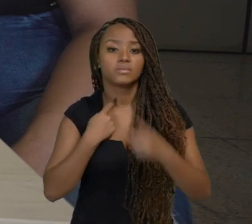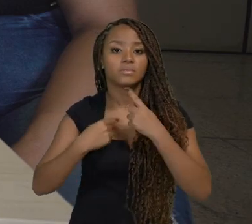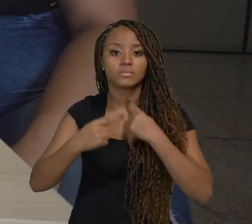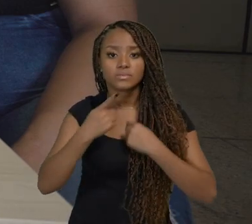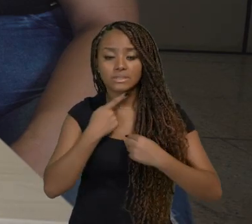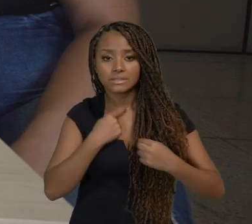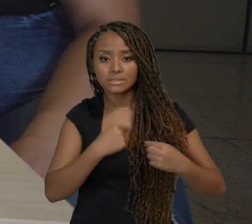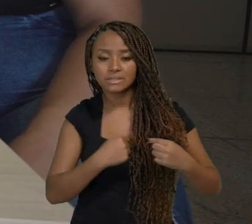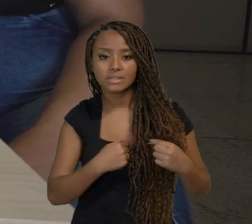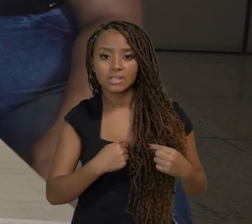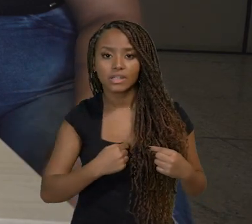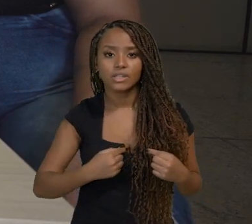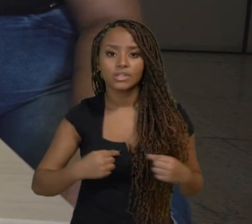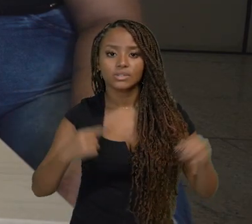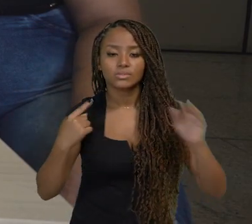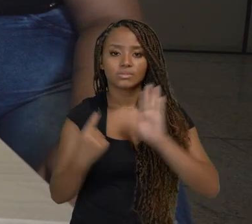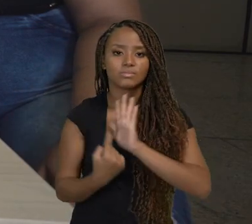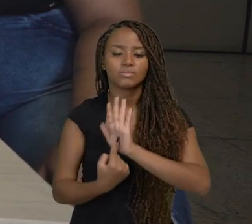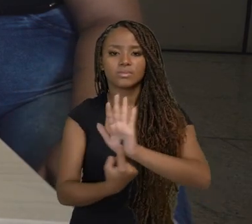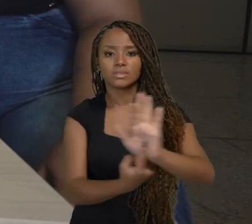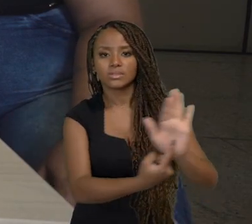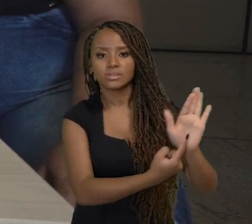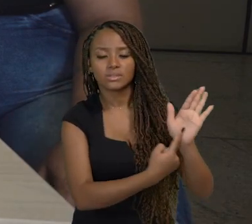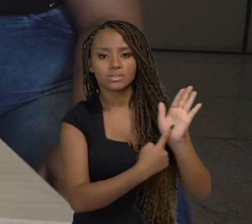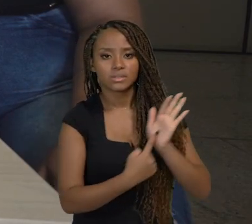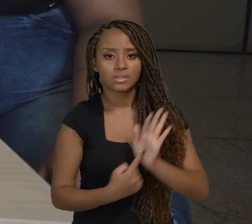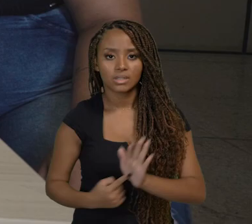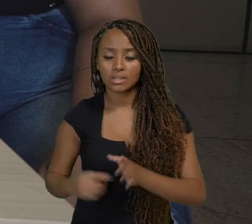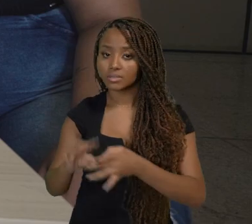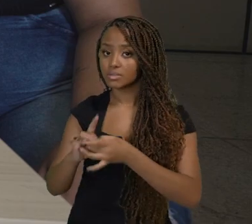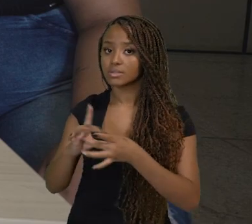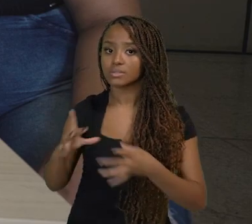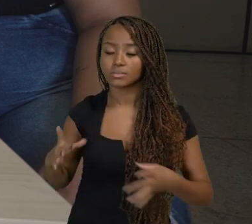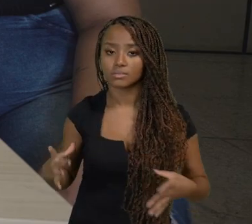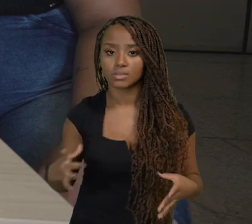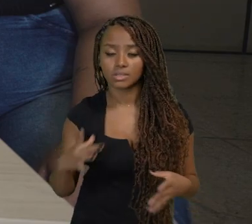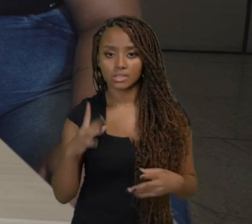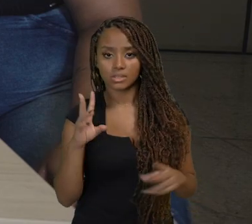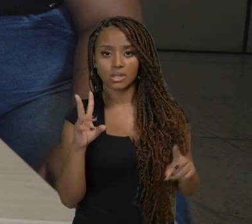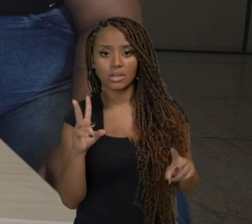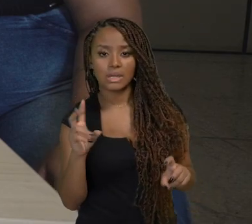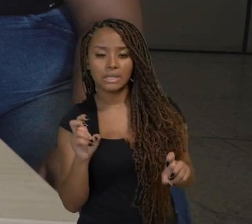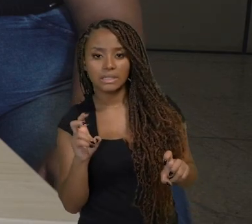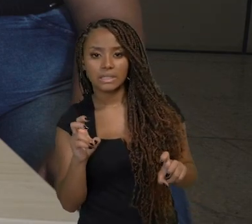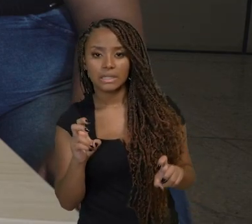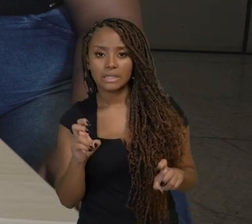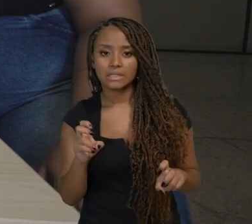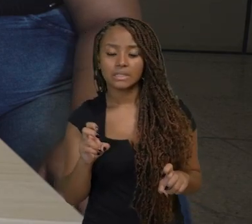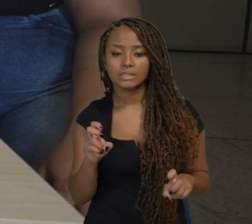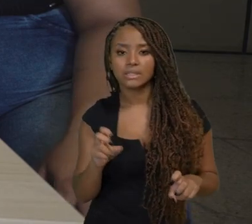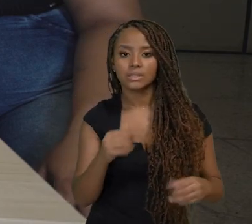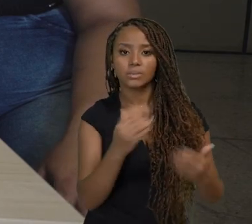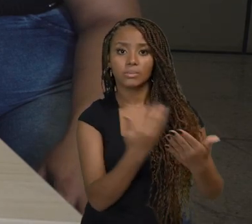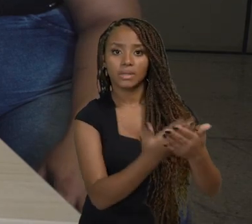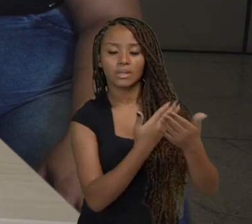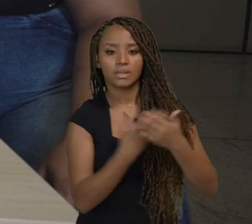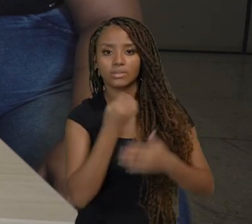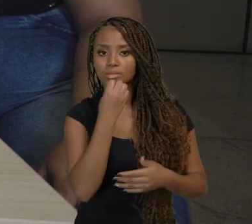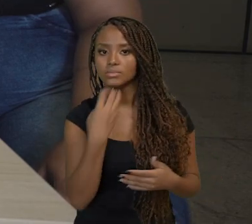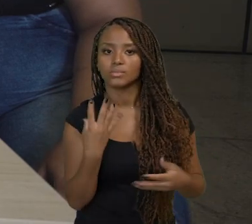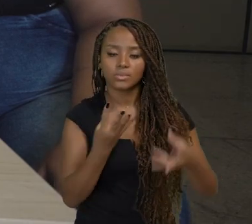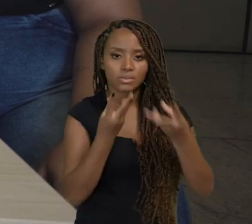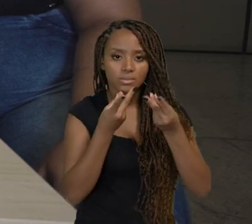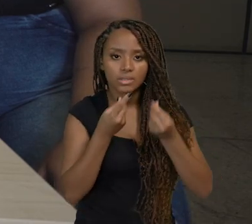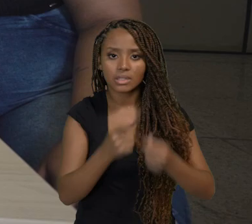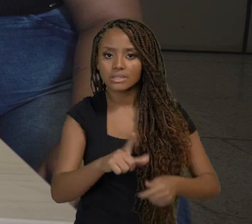muita vontade de, né, de mostrar a nossa disposição em termos de ministrar uma aula de boa qualidade,